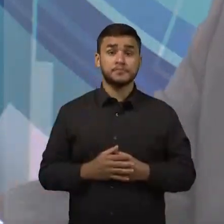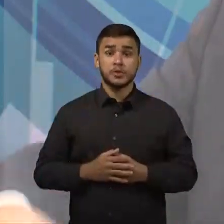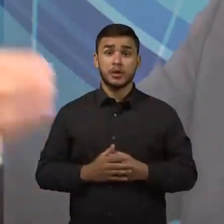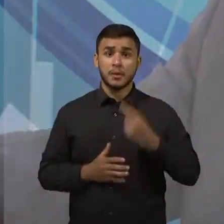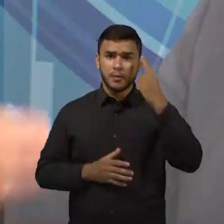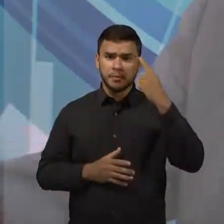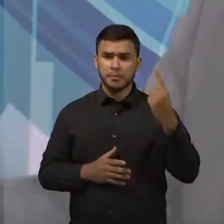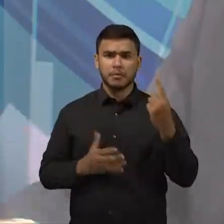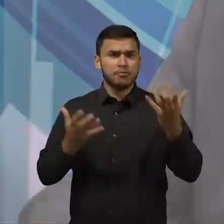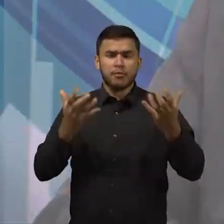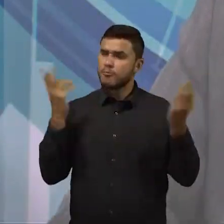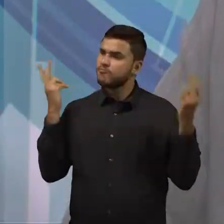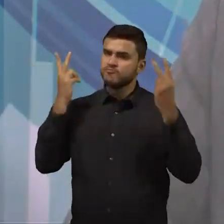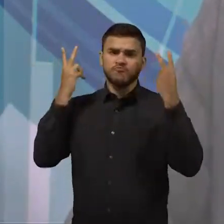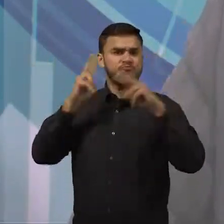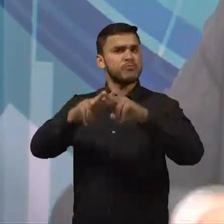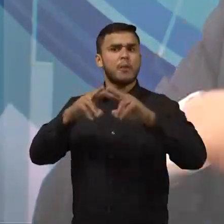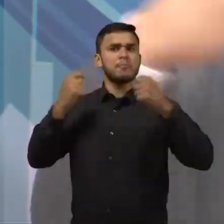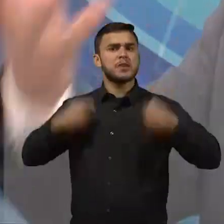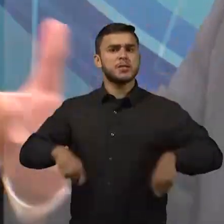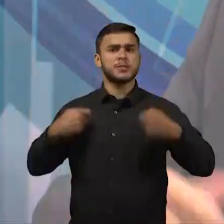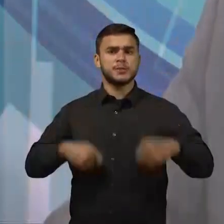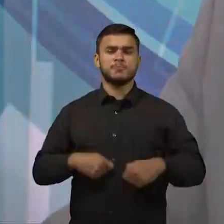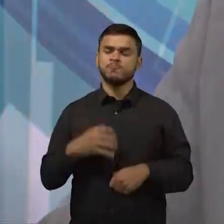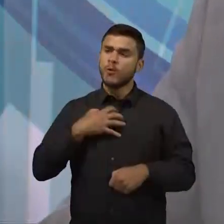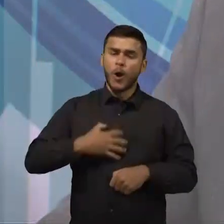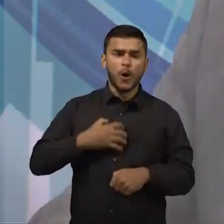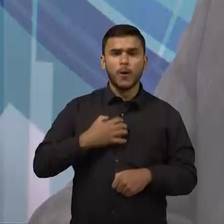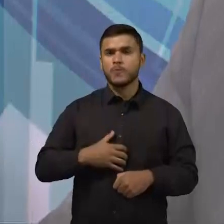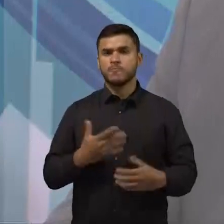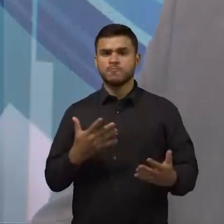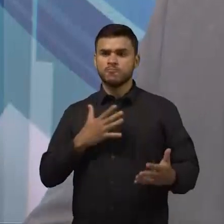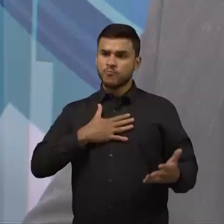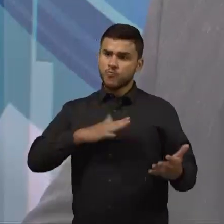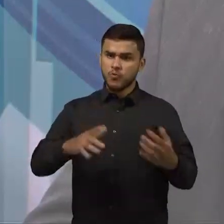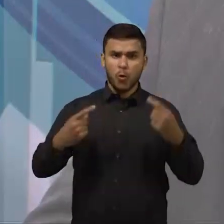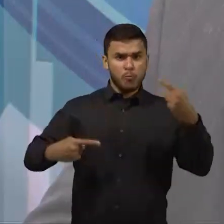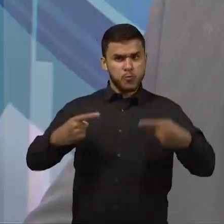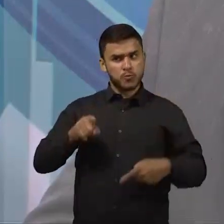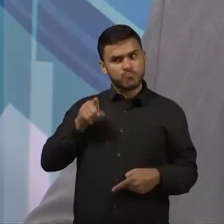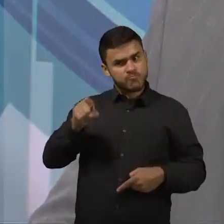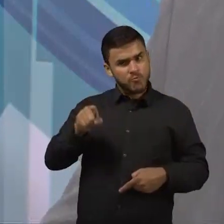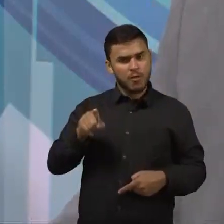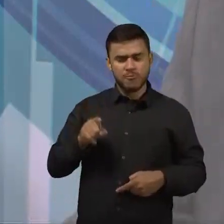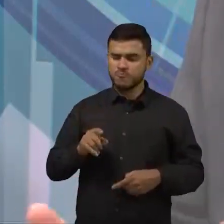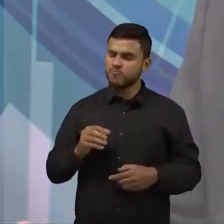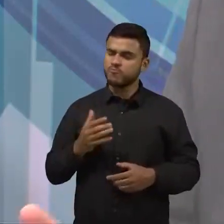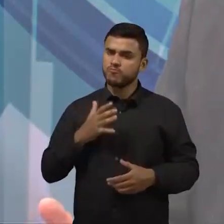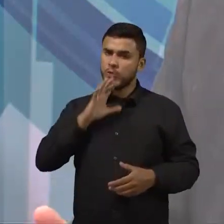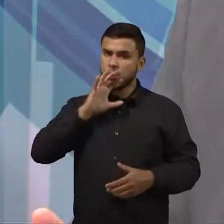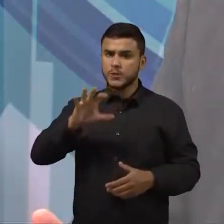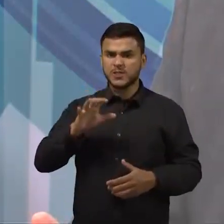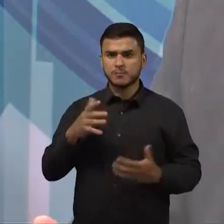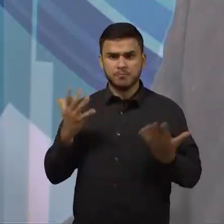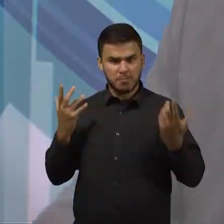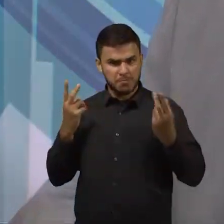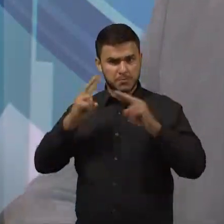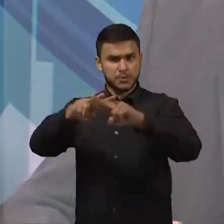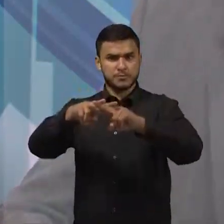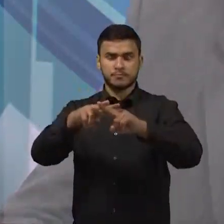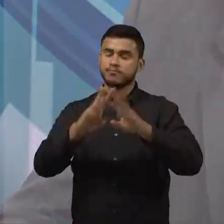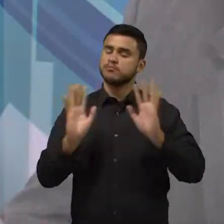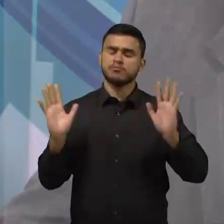querer prender e arrebentar de qualquer jeito, porque eu tenho raiva ou porque eu não gosto politicamente. E isso é